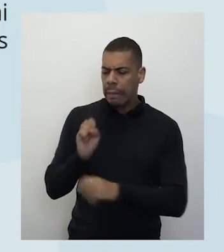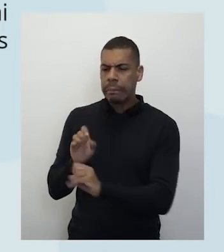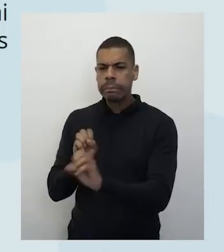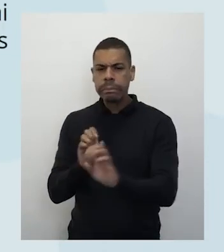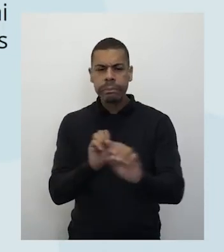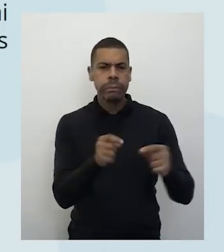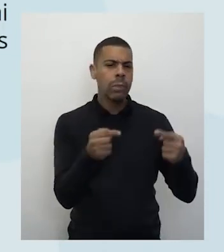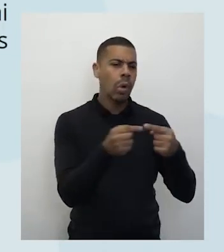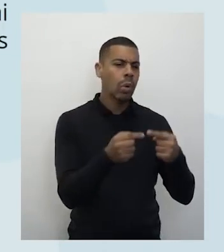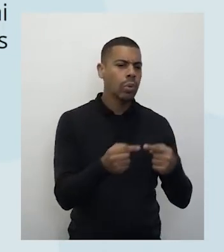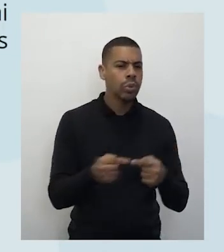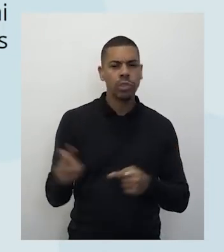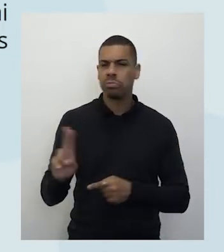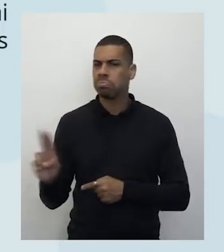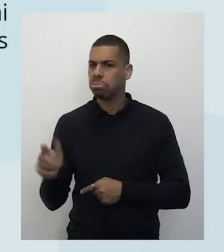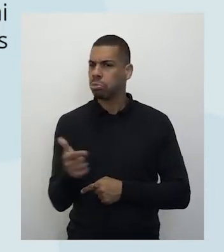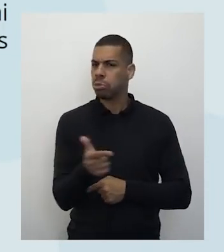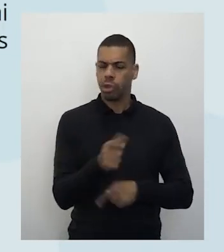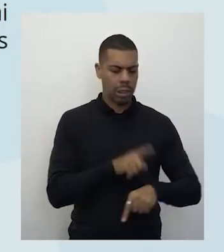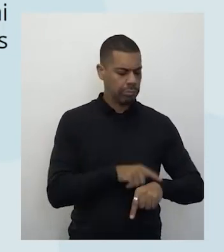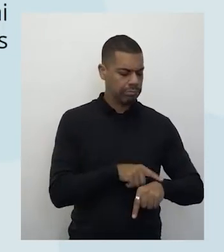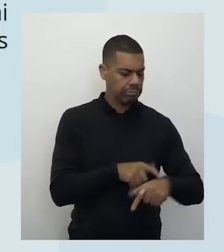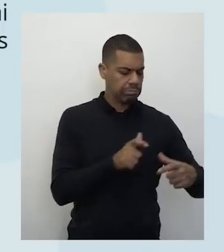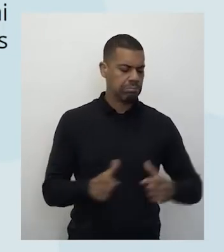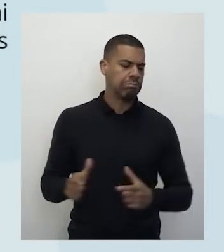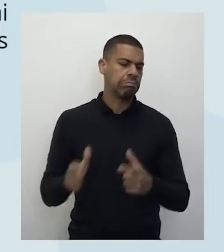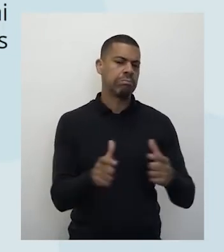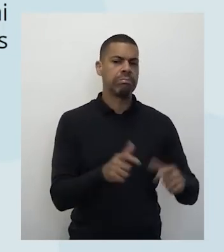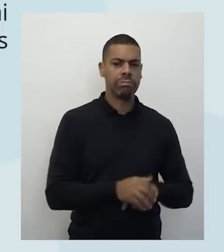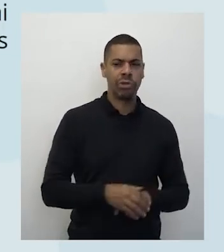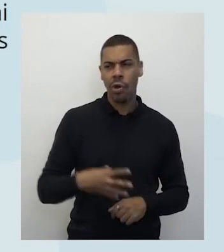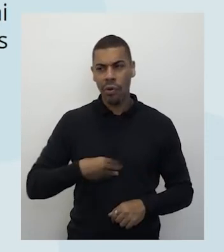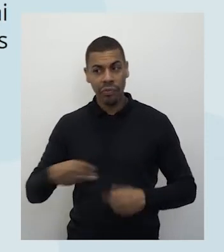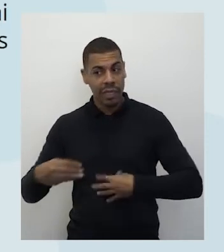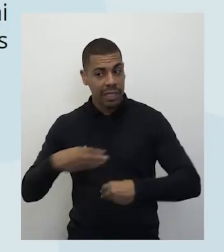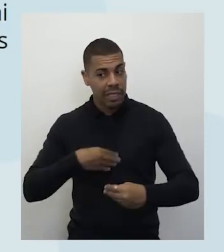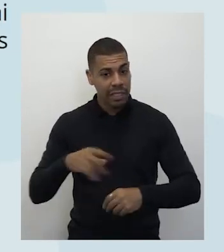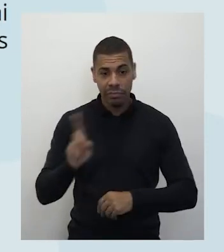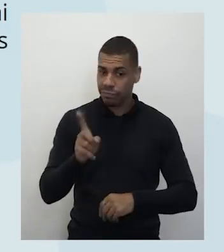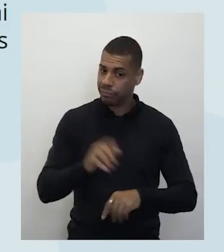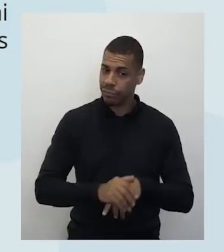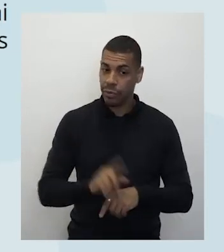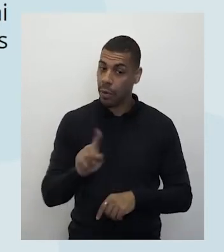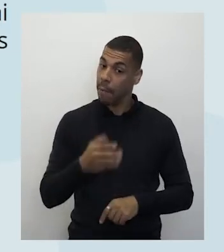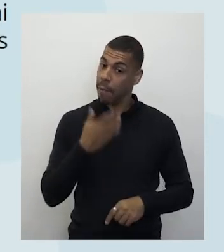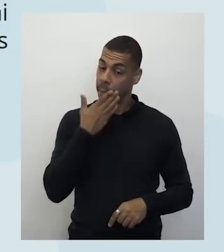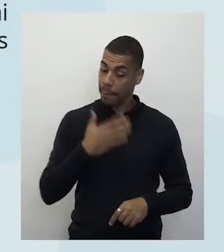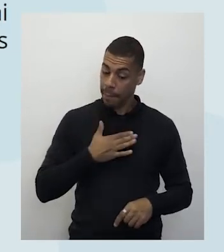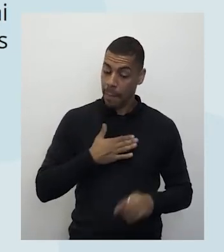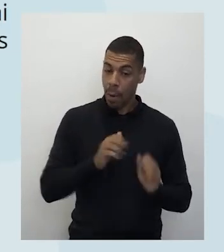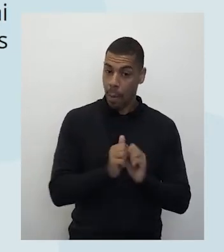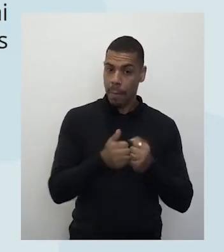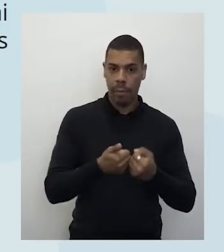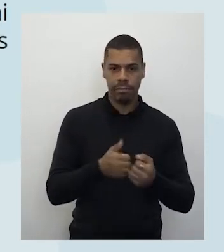concordância nominal não tinha hora nem lugar. E, filhinha, não é minha pão, mas meu pão. Por que o